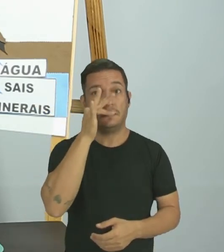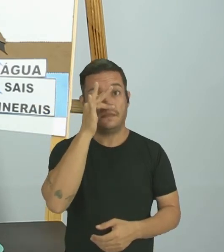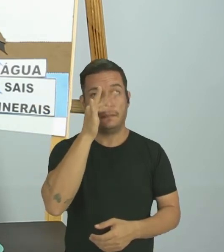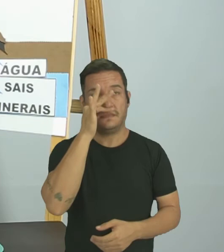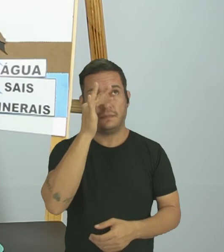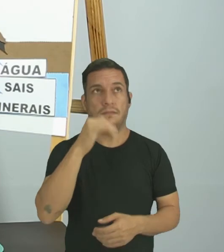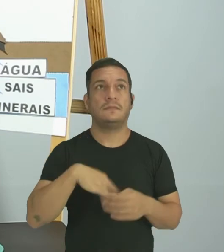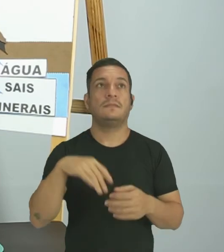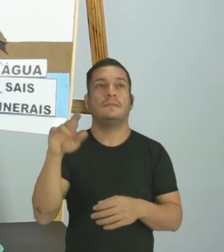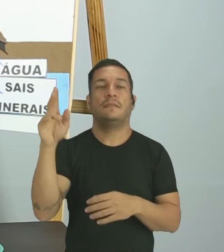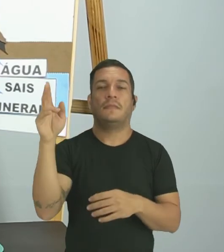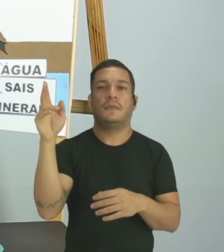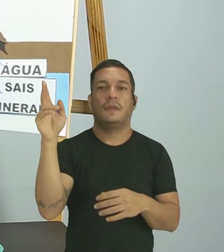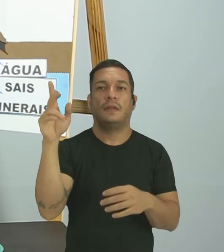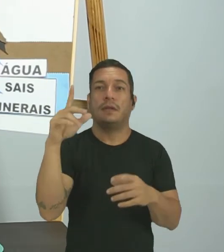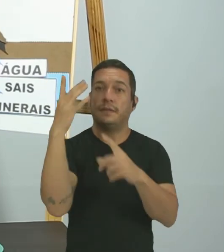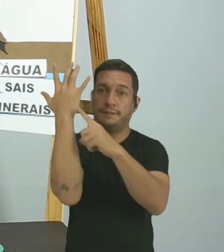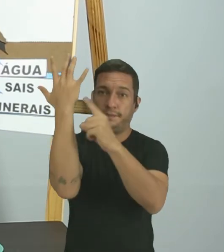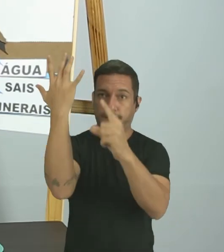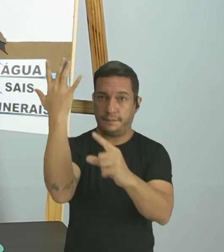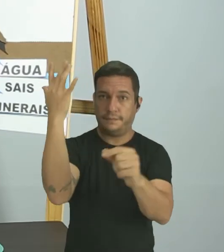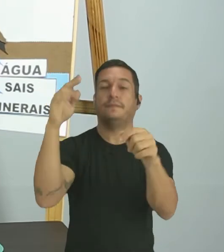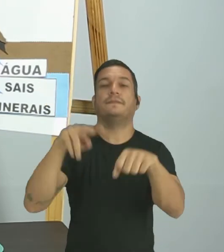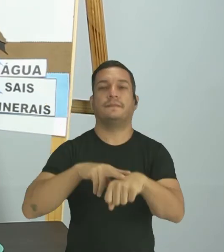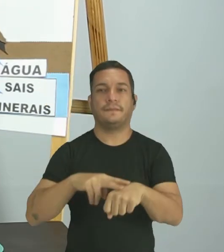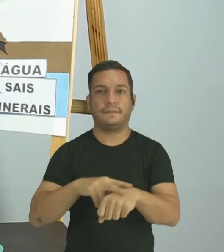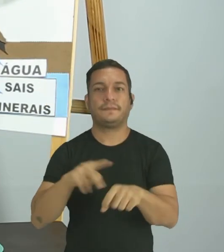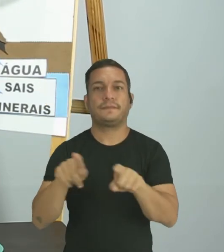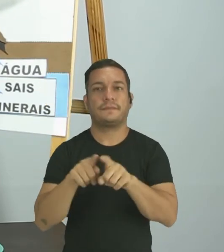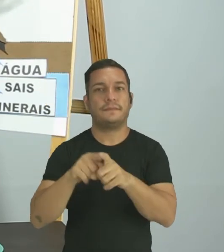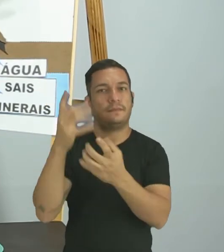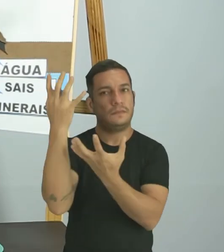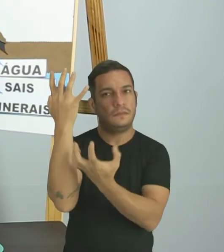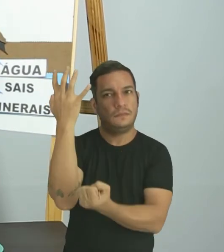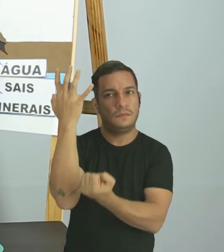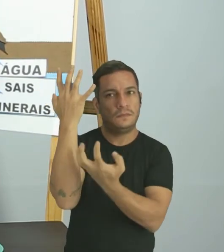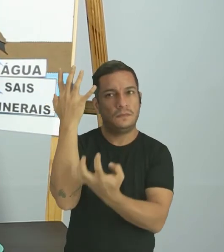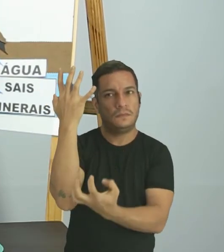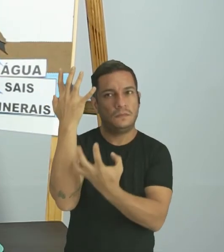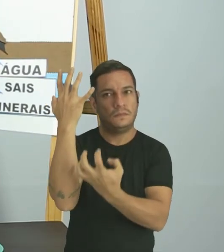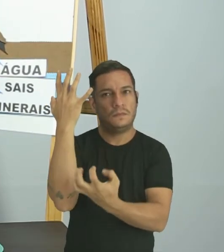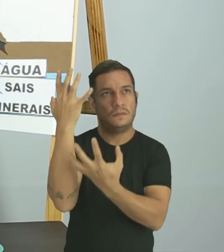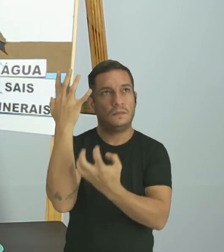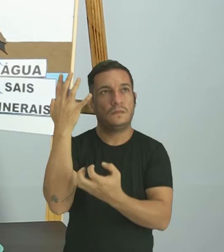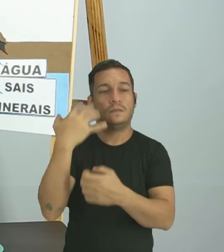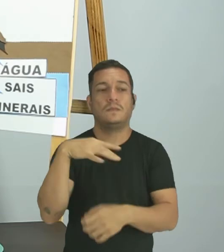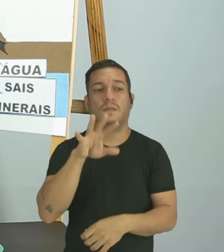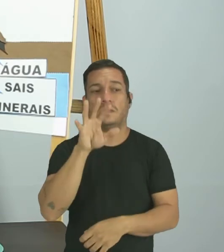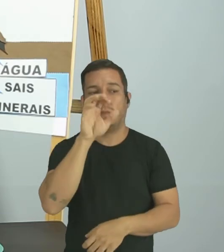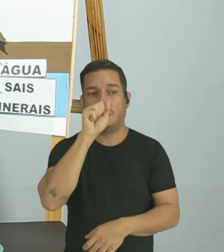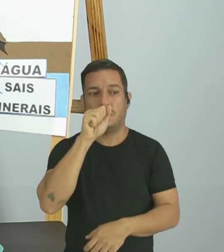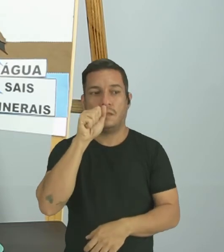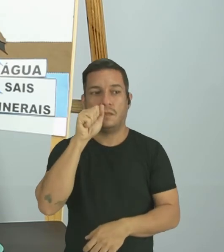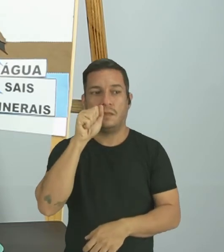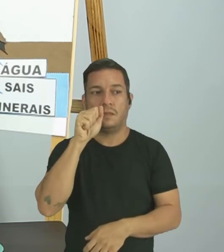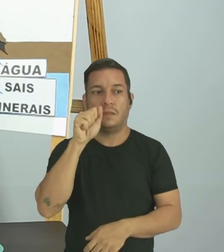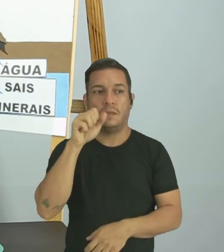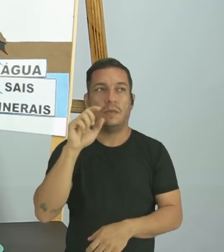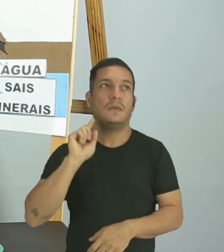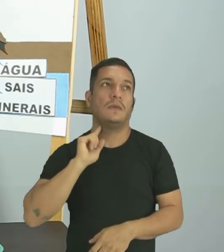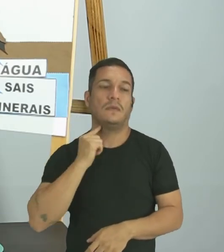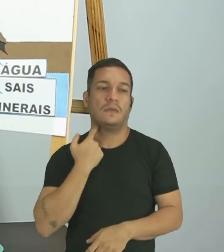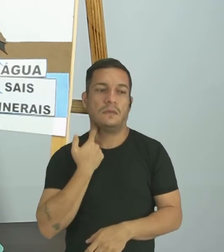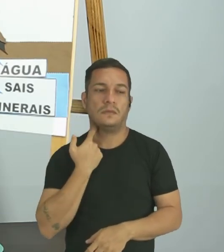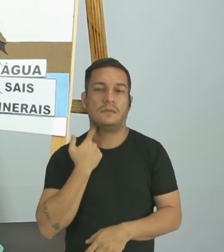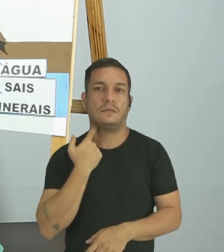bem verdes, né? Elas absorvem todo o ar sujo. E o ar sujo é o